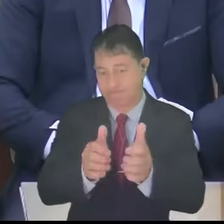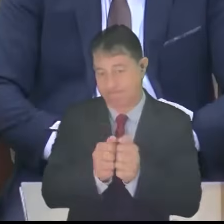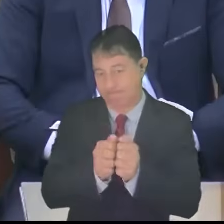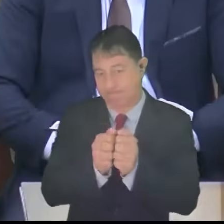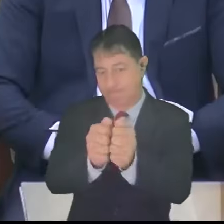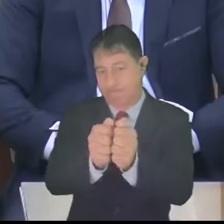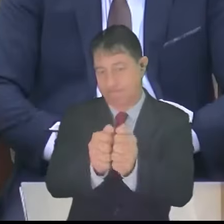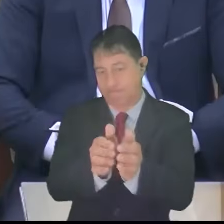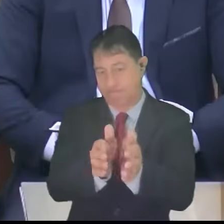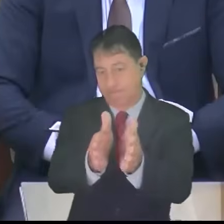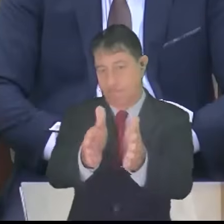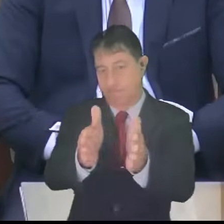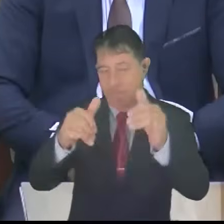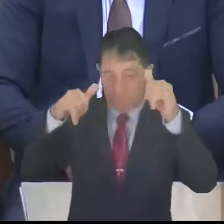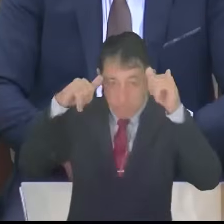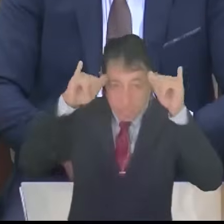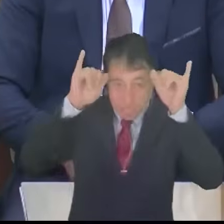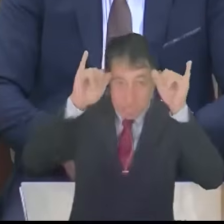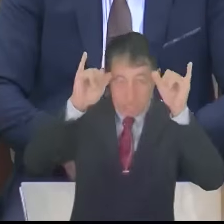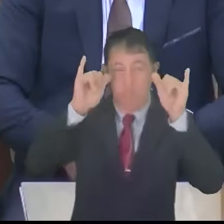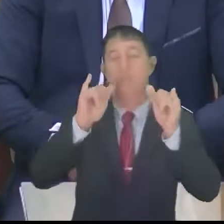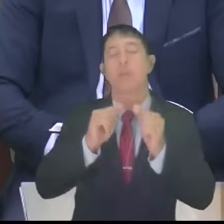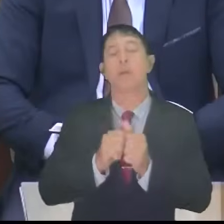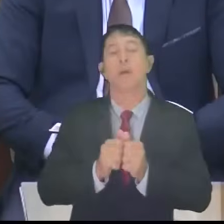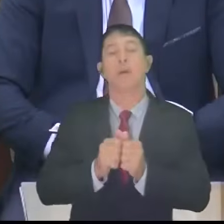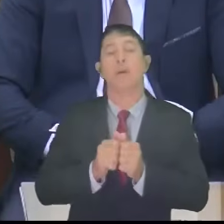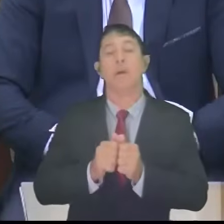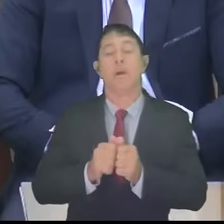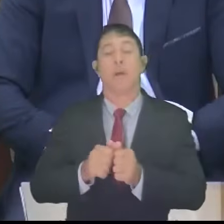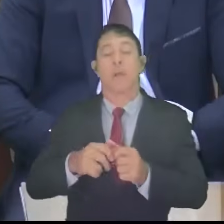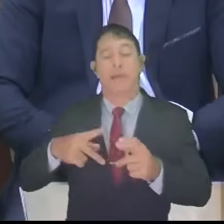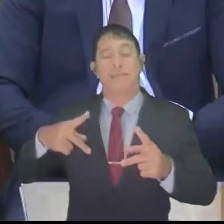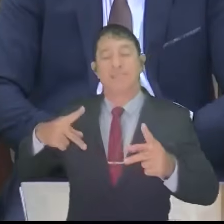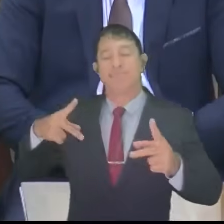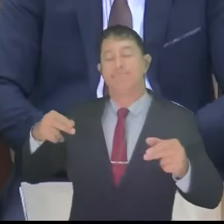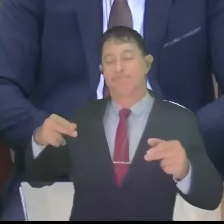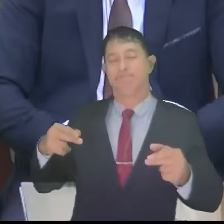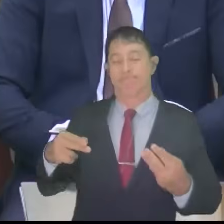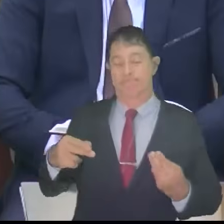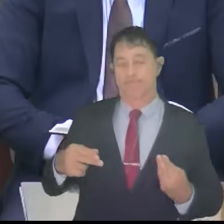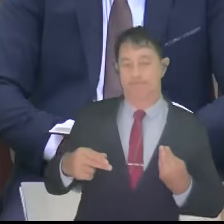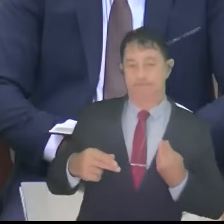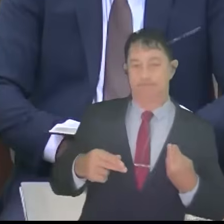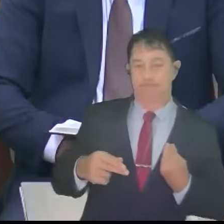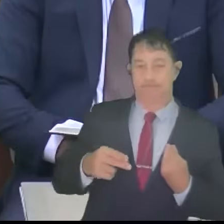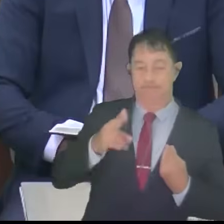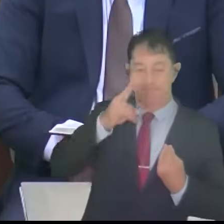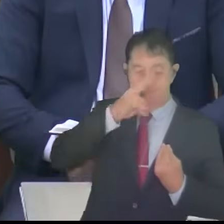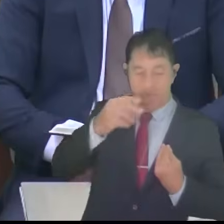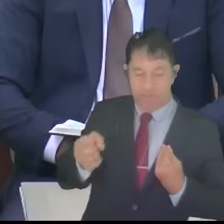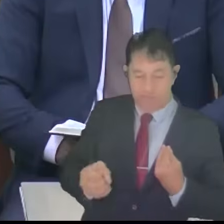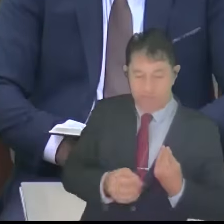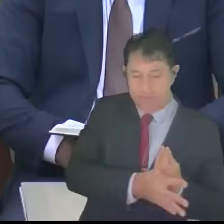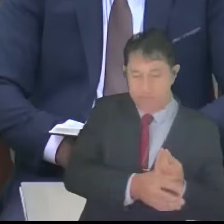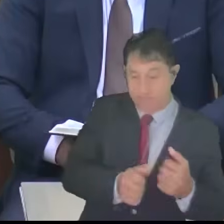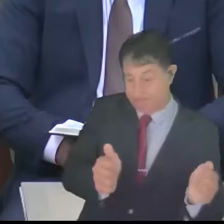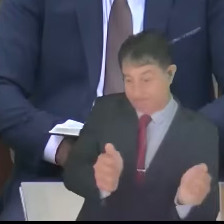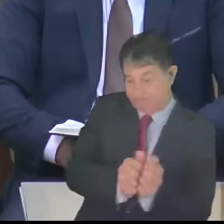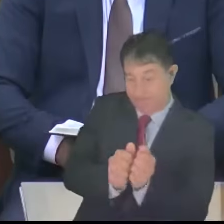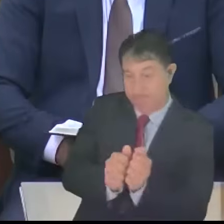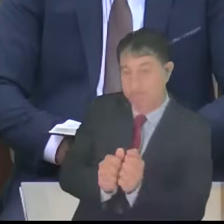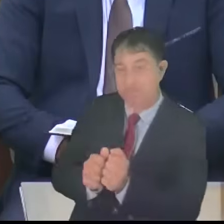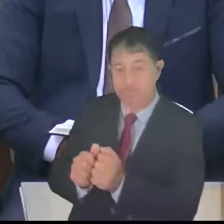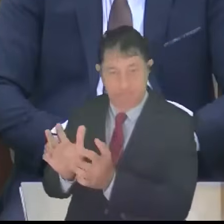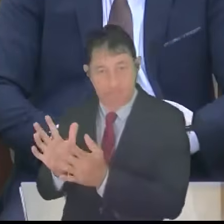que aceitou Jesus, ele tomou o jugo de Jesus, ele está junto de Jesus, e ele agora só vai para